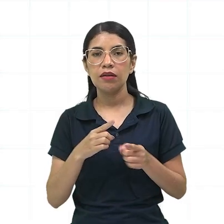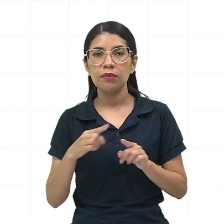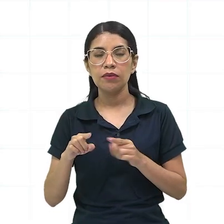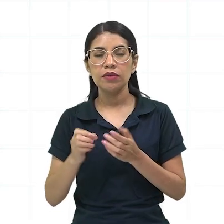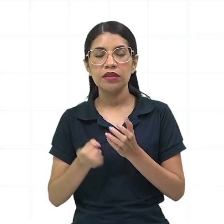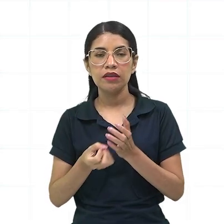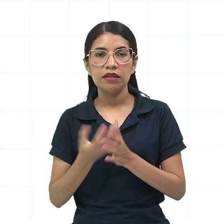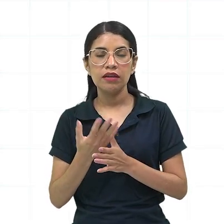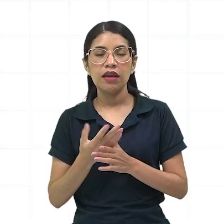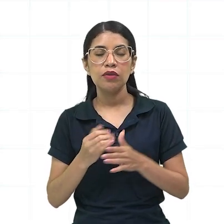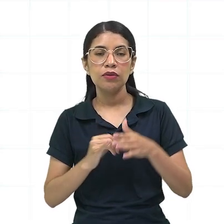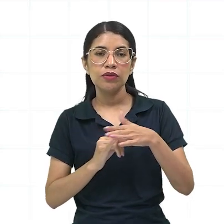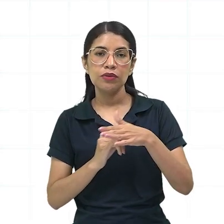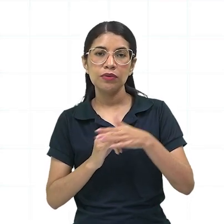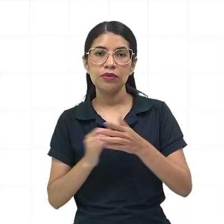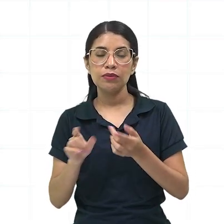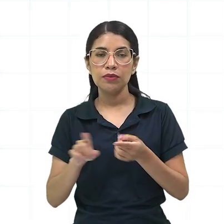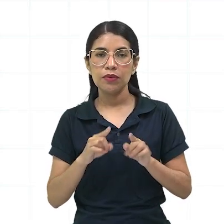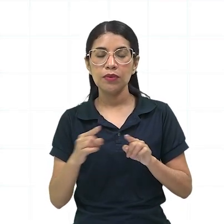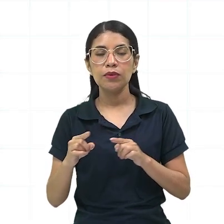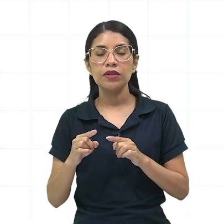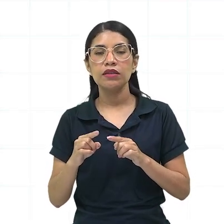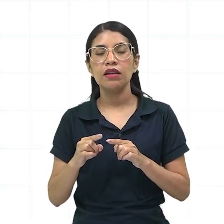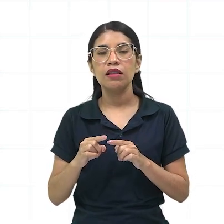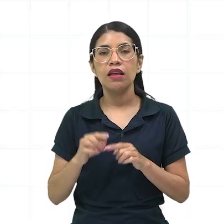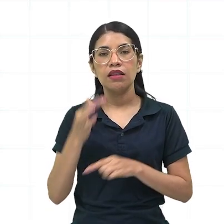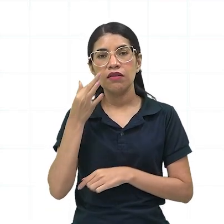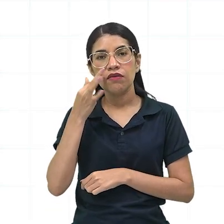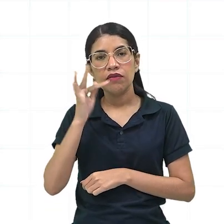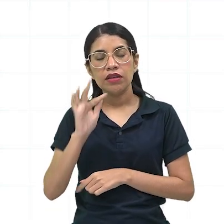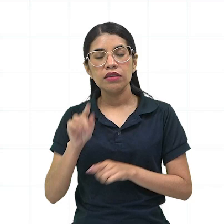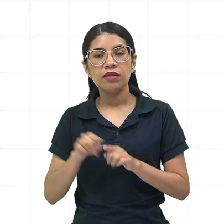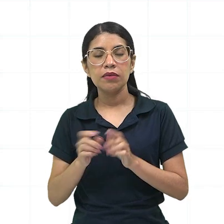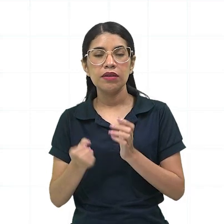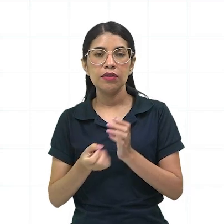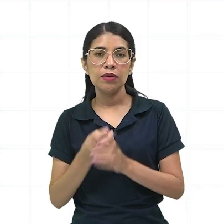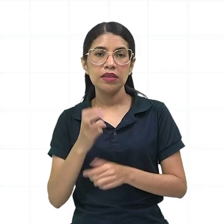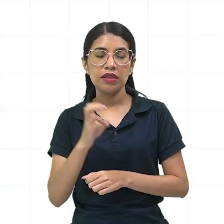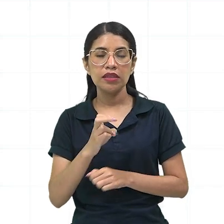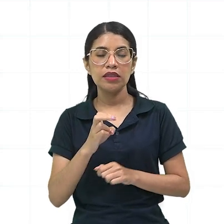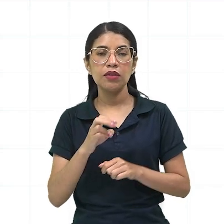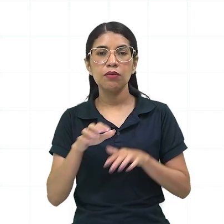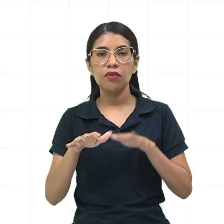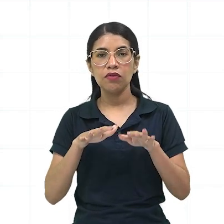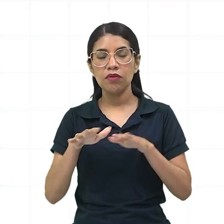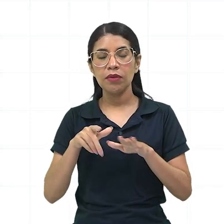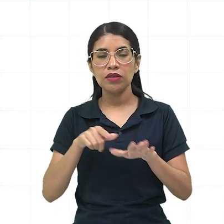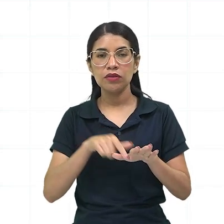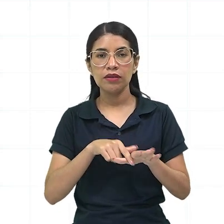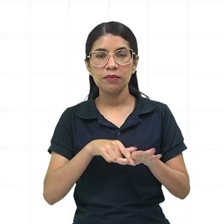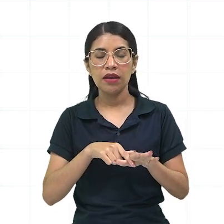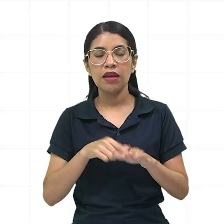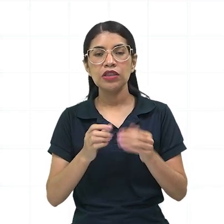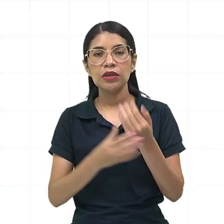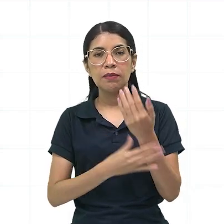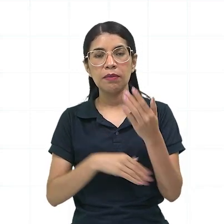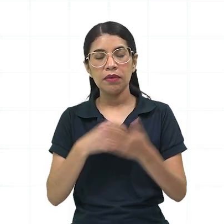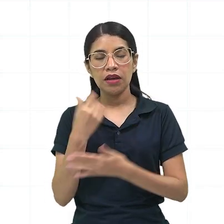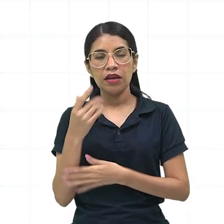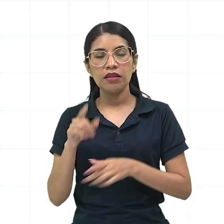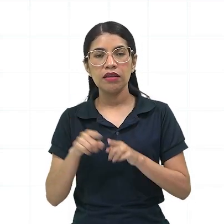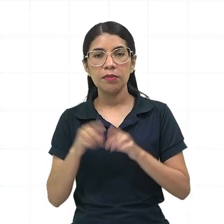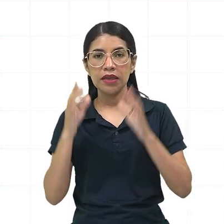de la Musique et de la Danse, criasse as 5 posições básicas de pés para balé. Posições de braços e de cabeça